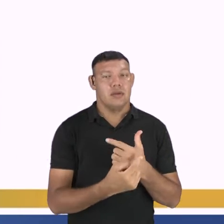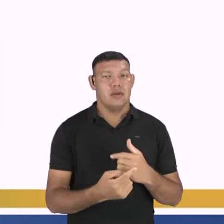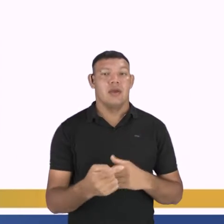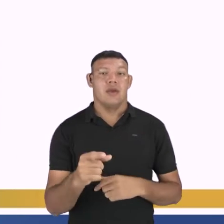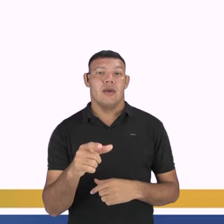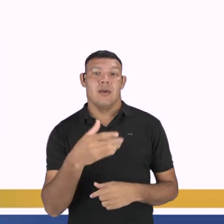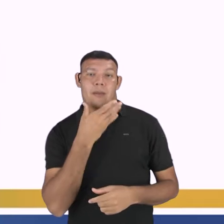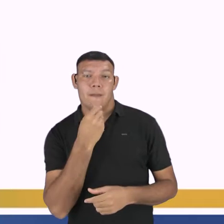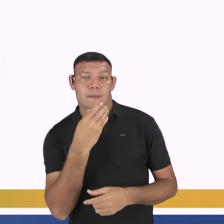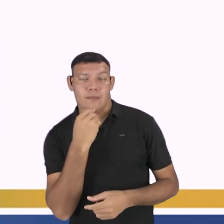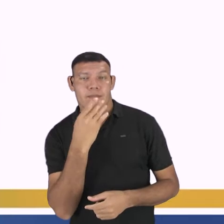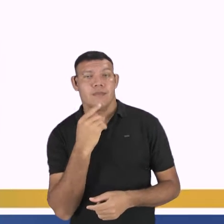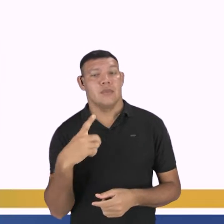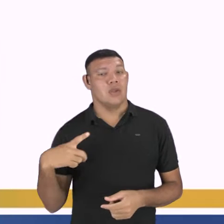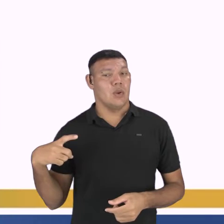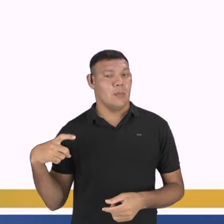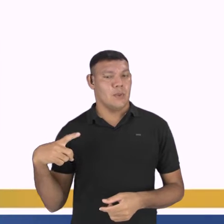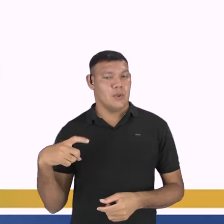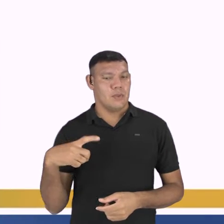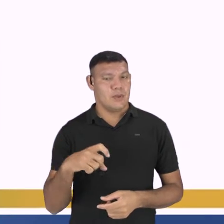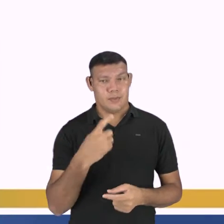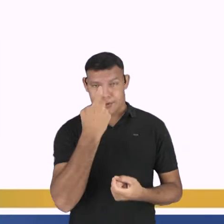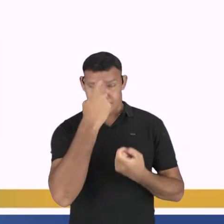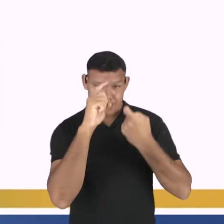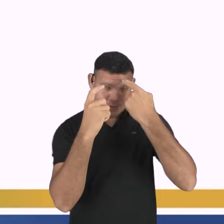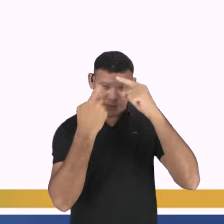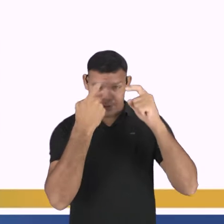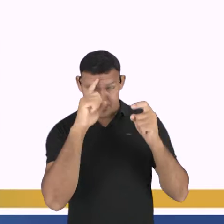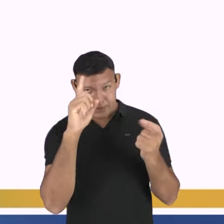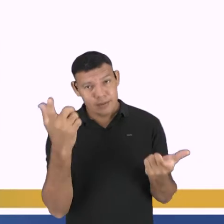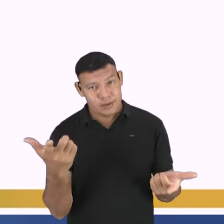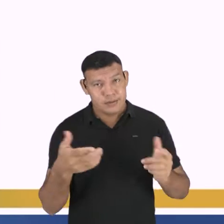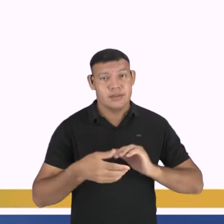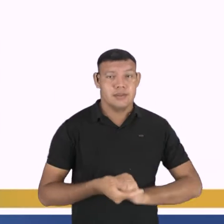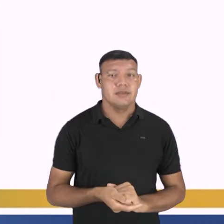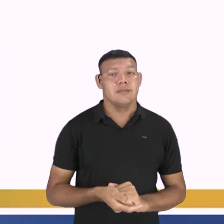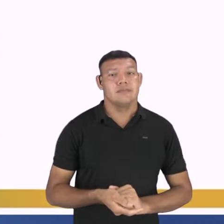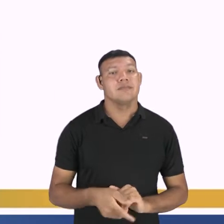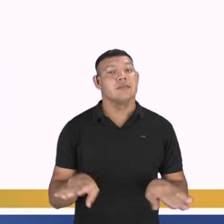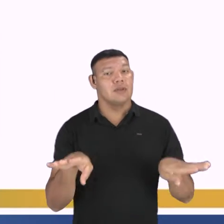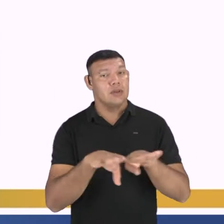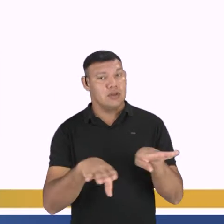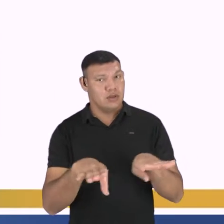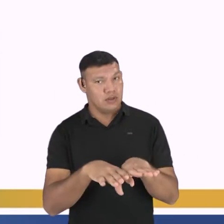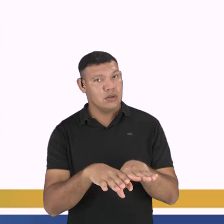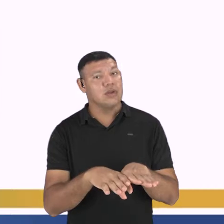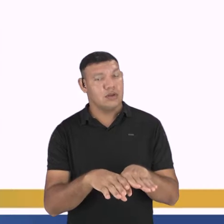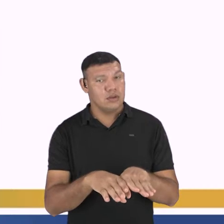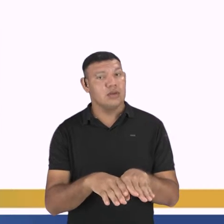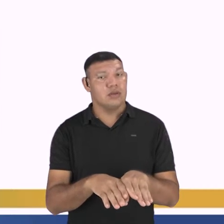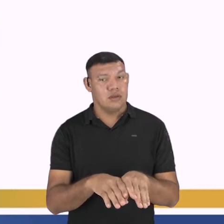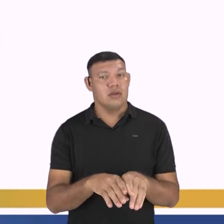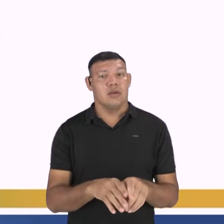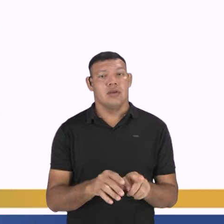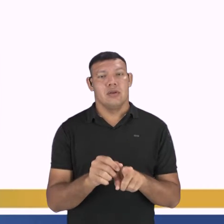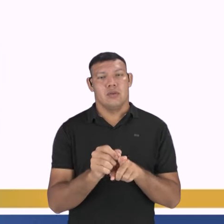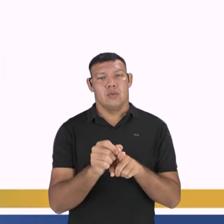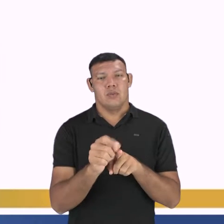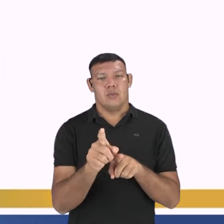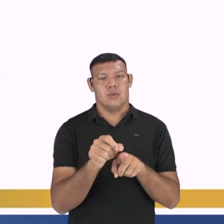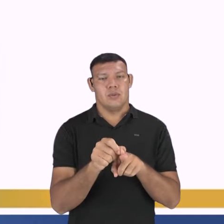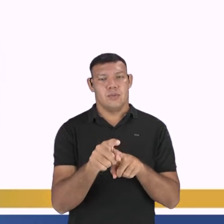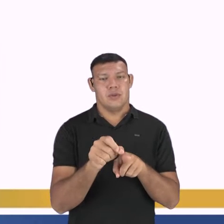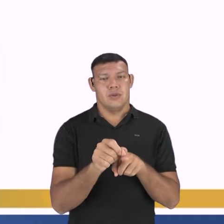garantir a produção do espermatozoide, ou seja, que é o gameta masculino. Além disso, ele também é responsável por depositar